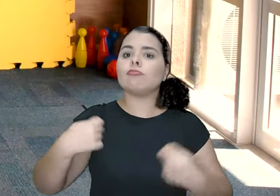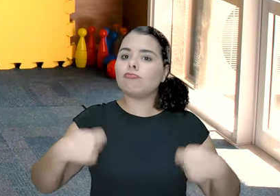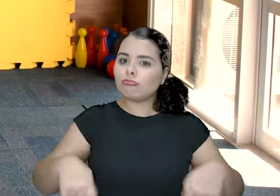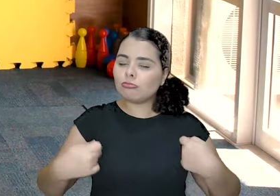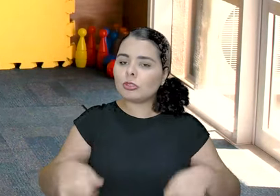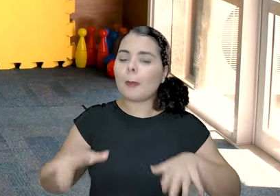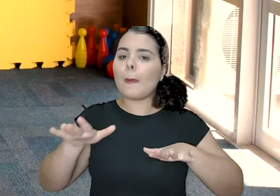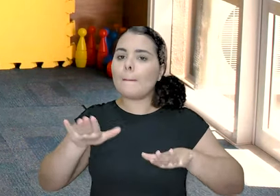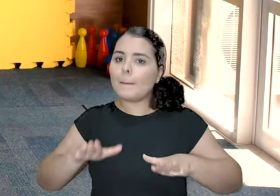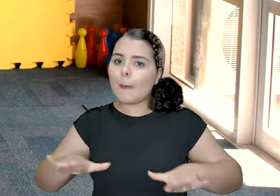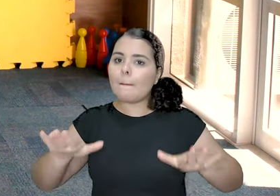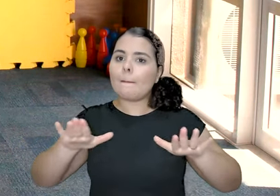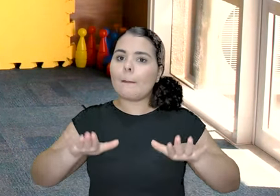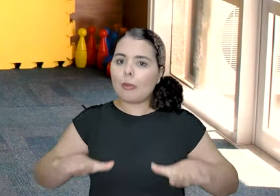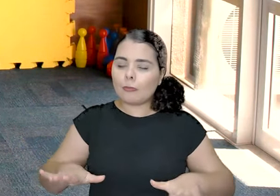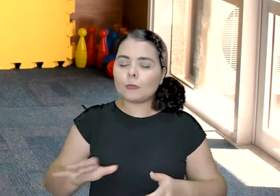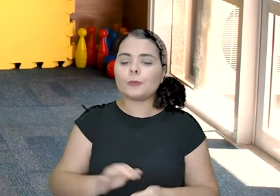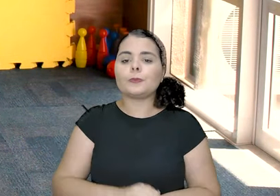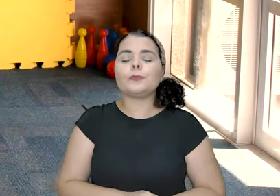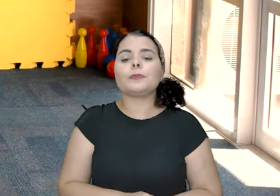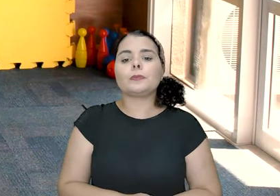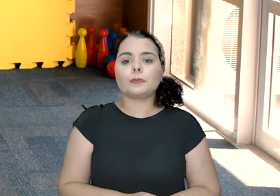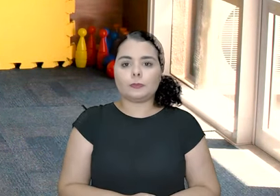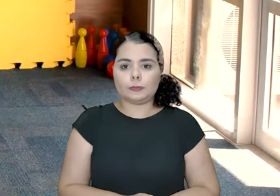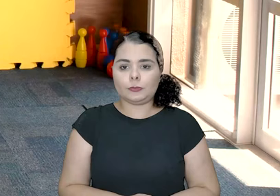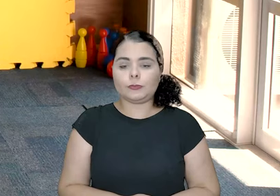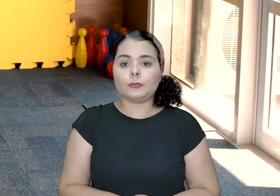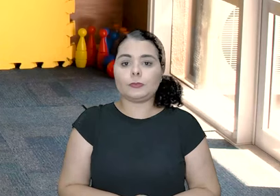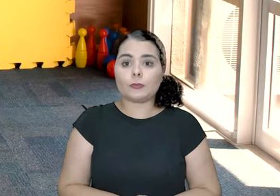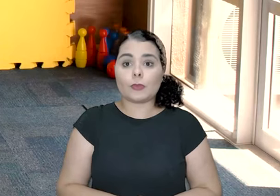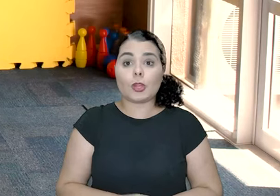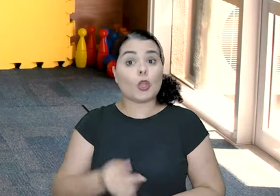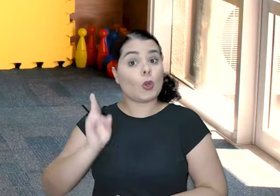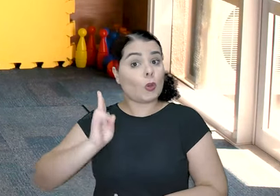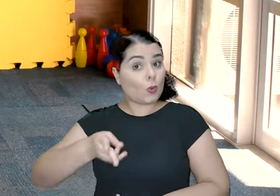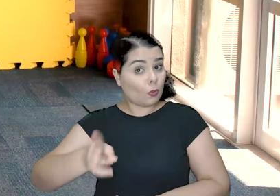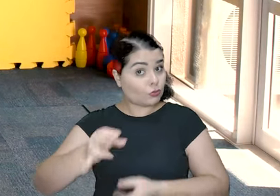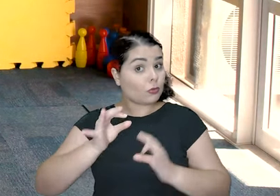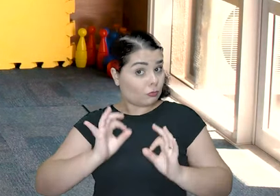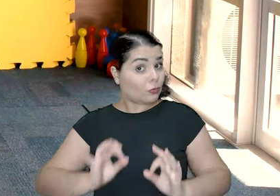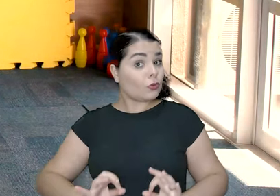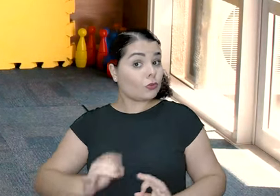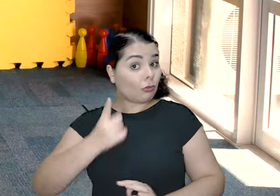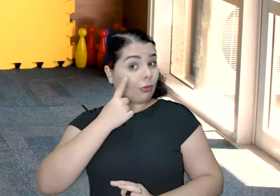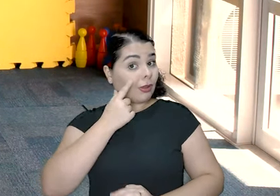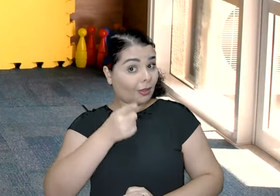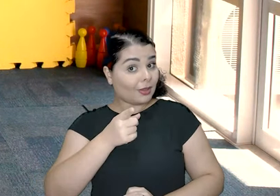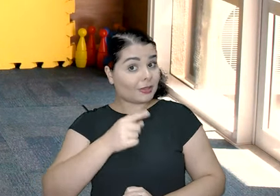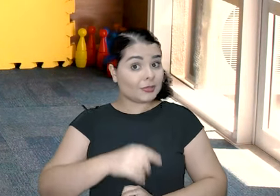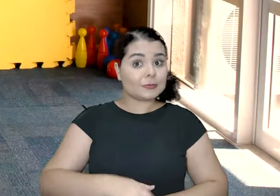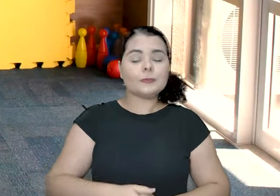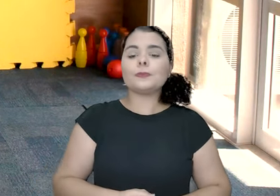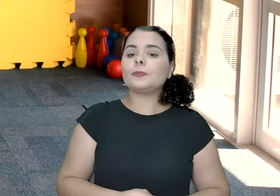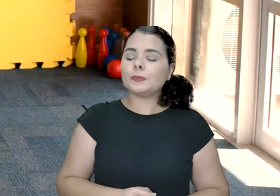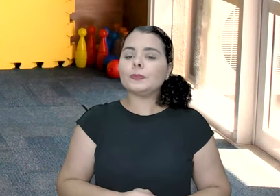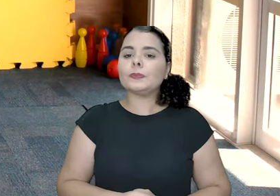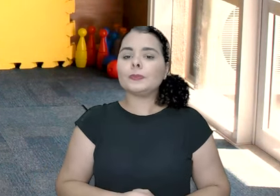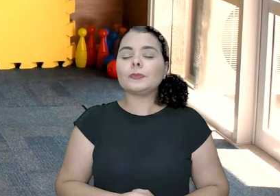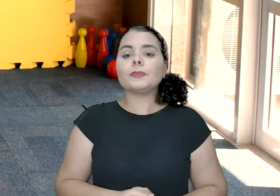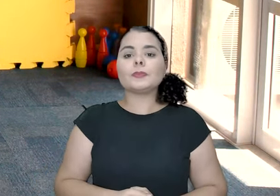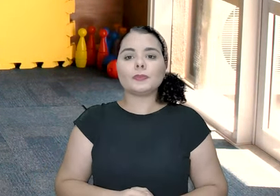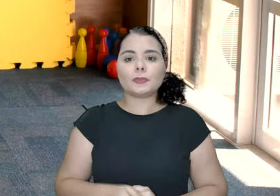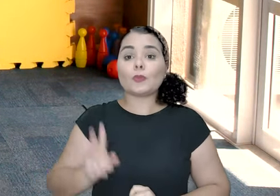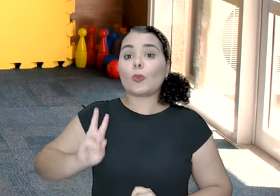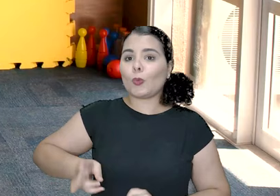ritmo. Chuta e afasta. Mantenha a postura, hein? Mais um pouquinho,